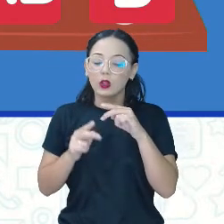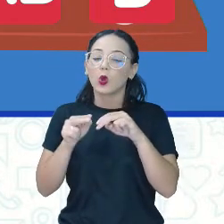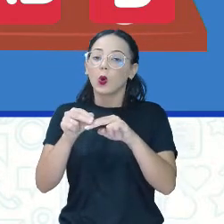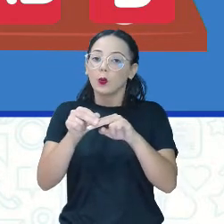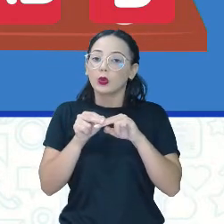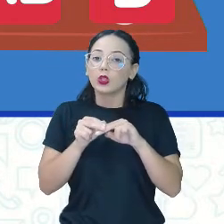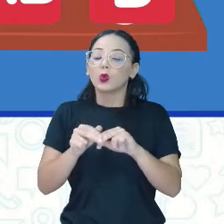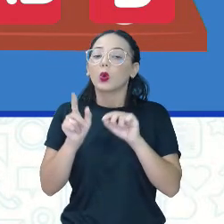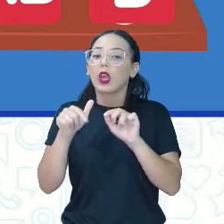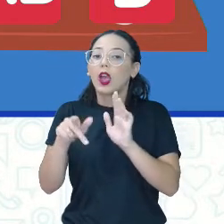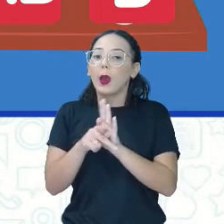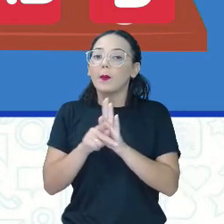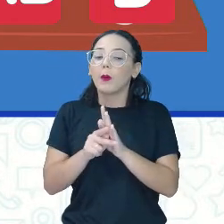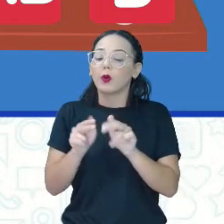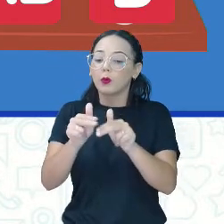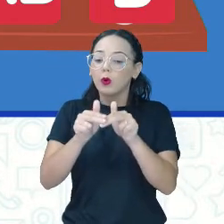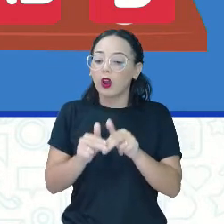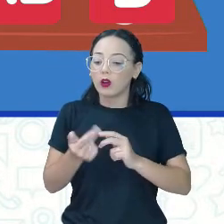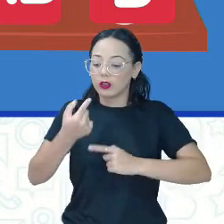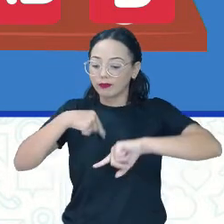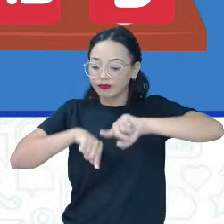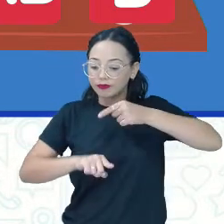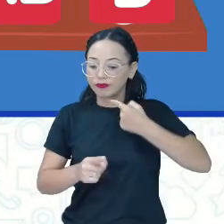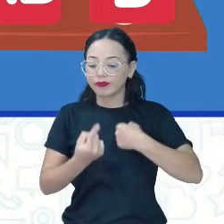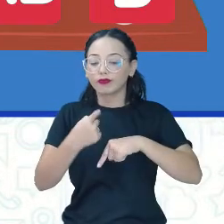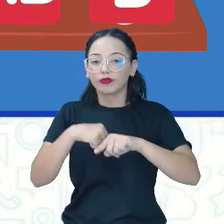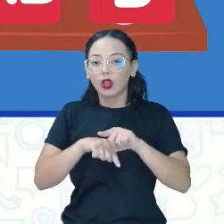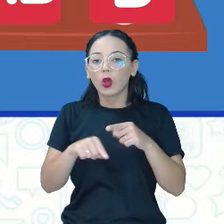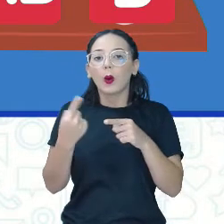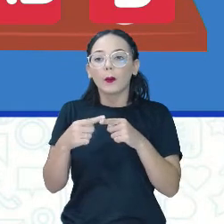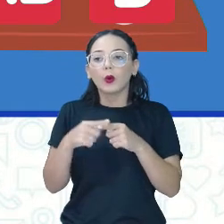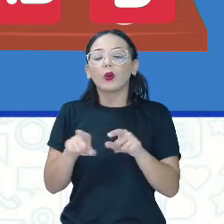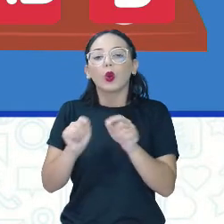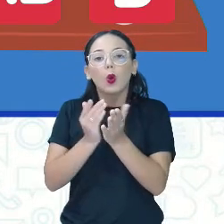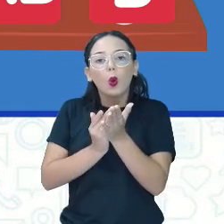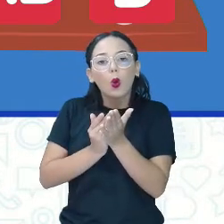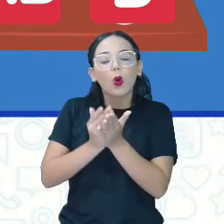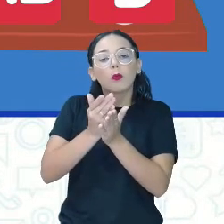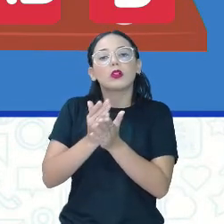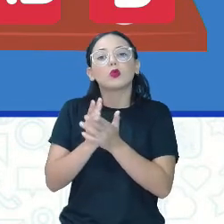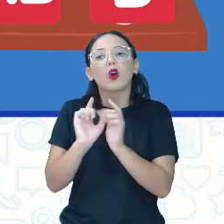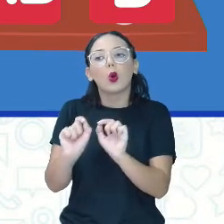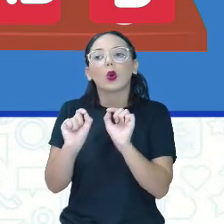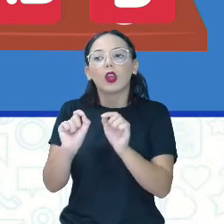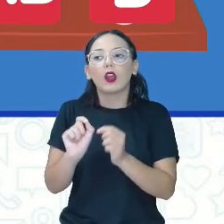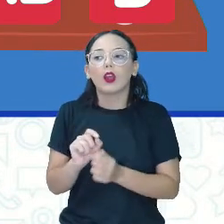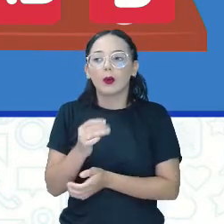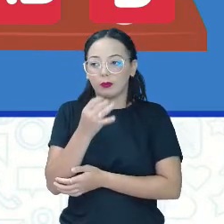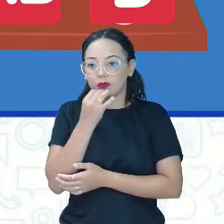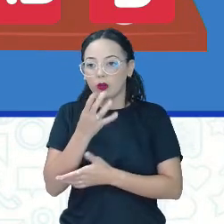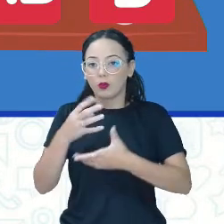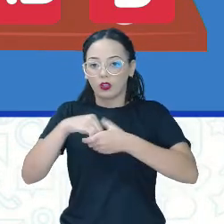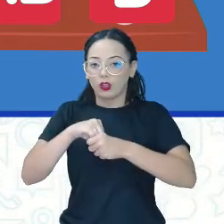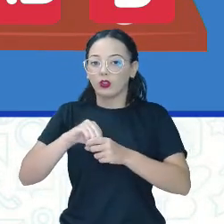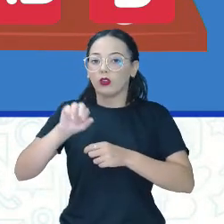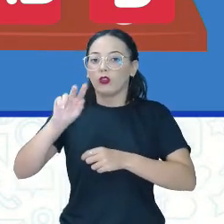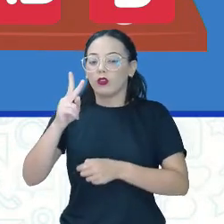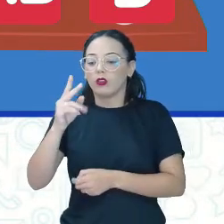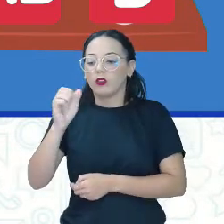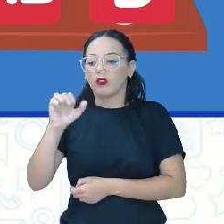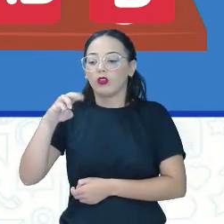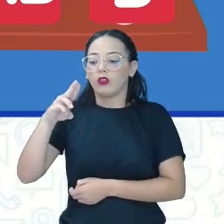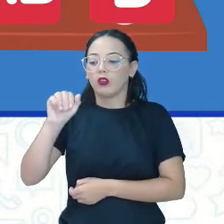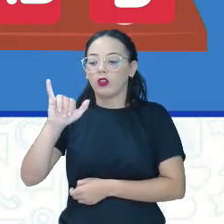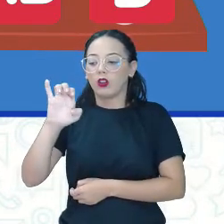devia-se a uma reação imunológica. Essa incompatibilidade passou, então, a se chamar, nas hemácias, né,